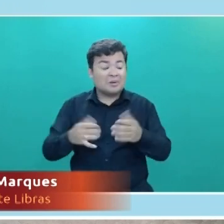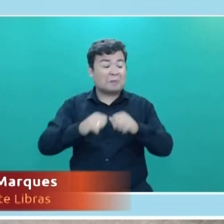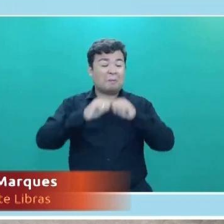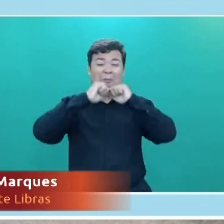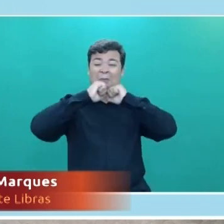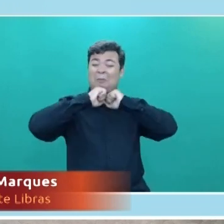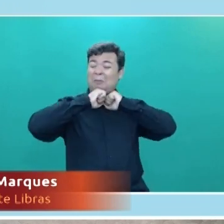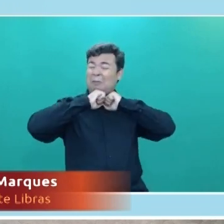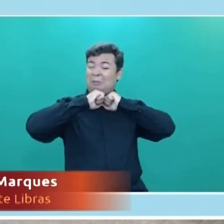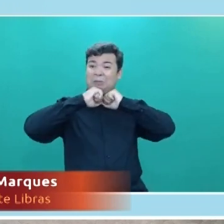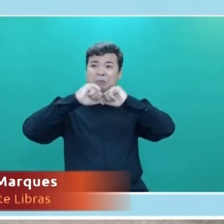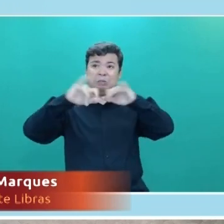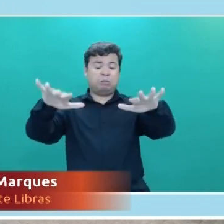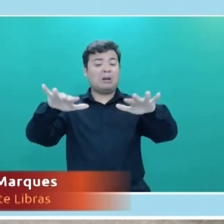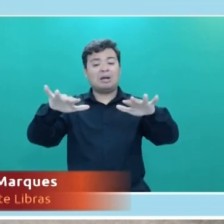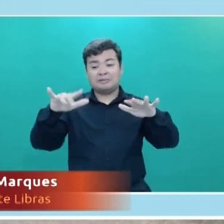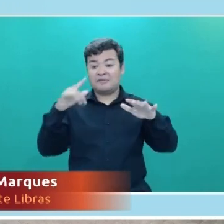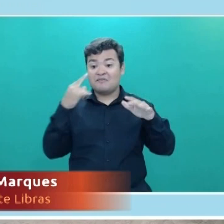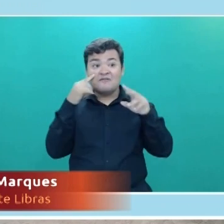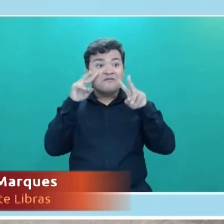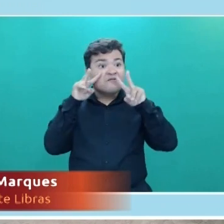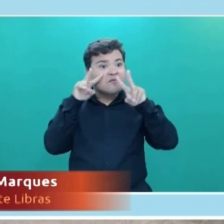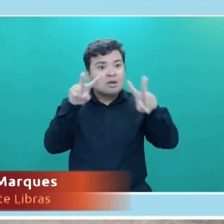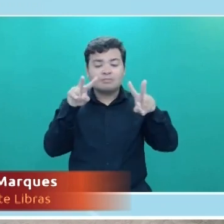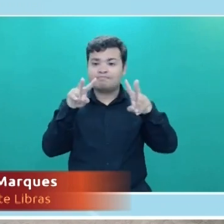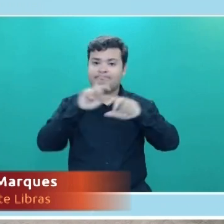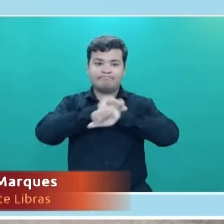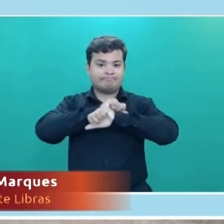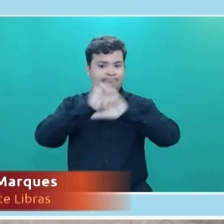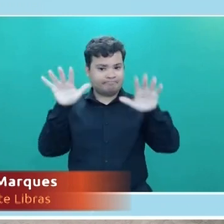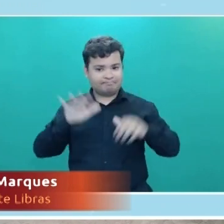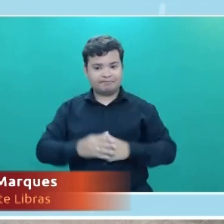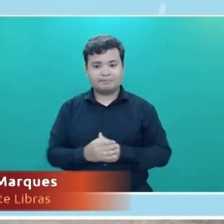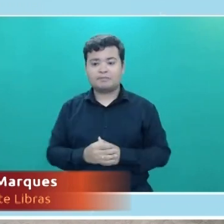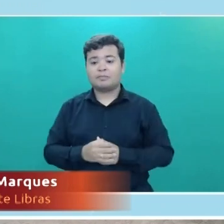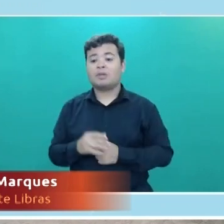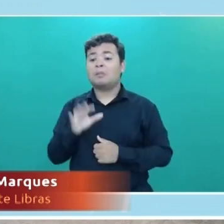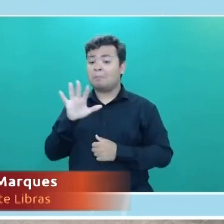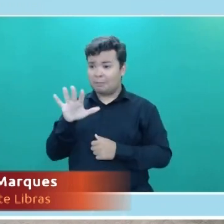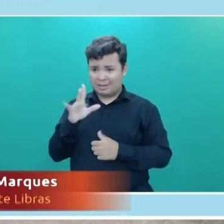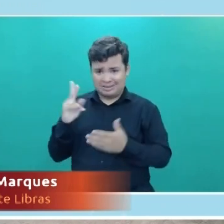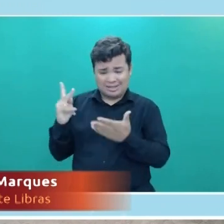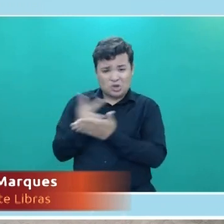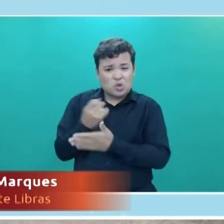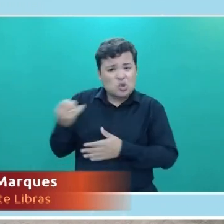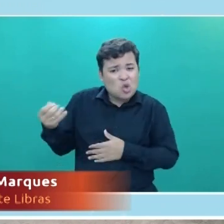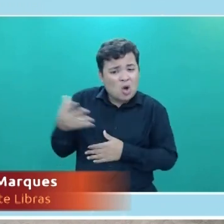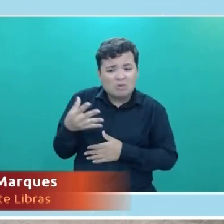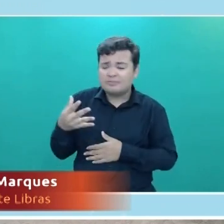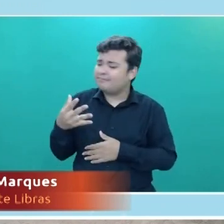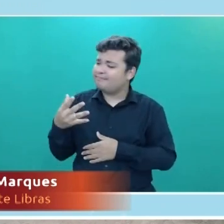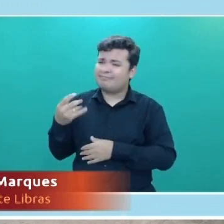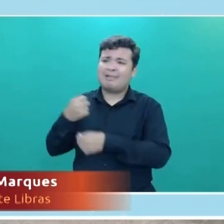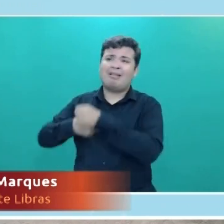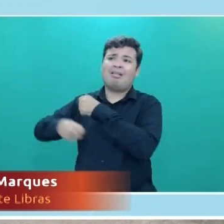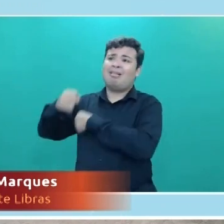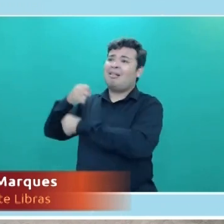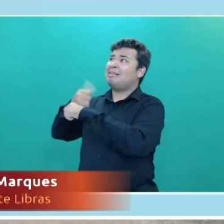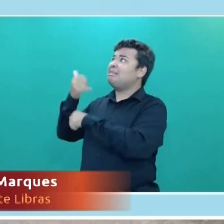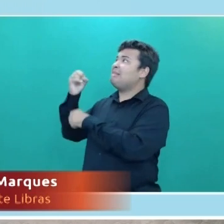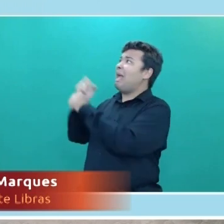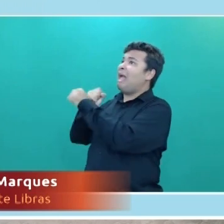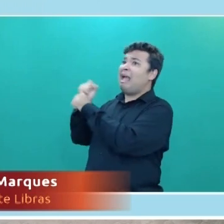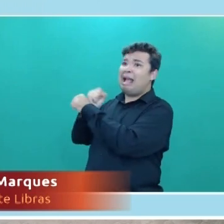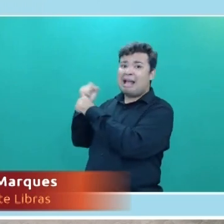superfície, as pessoas começarem a prestar atenção. Mas é algo que já vem acontecendo, já tem pelo menos uns 10 anos, pessoal,